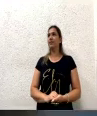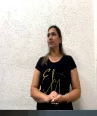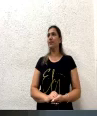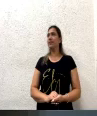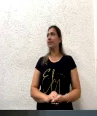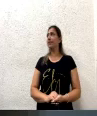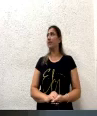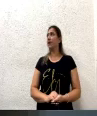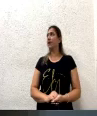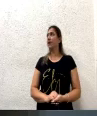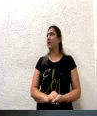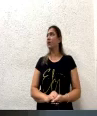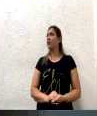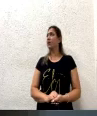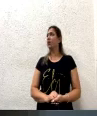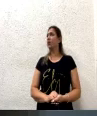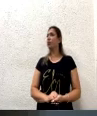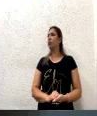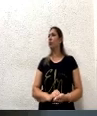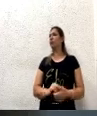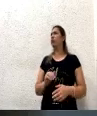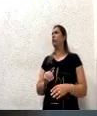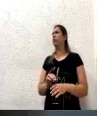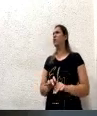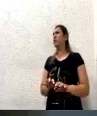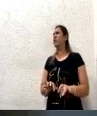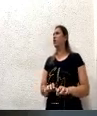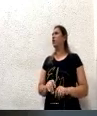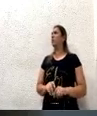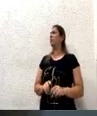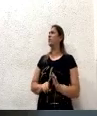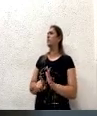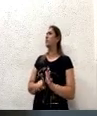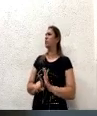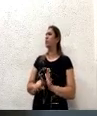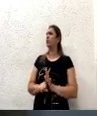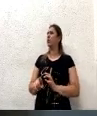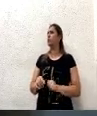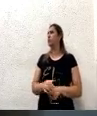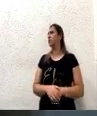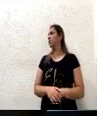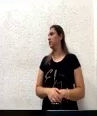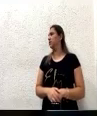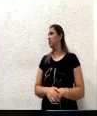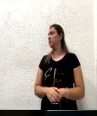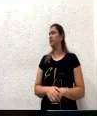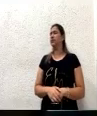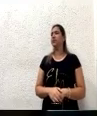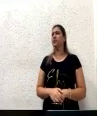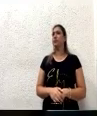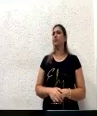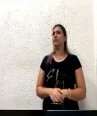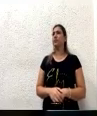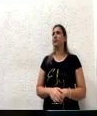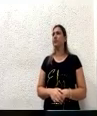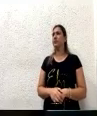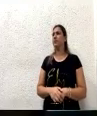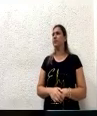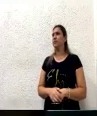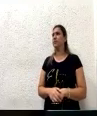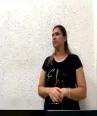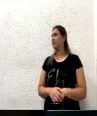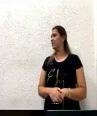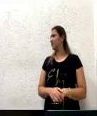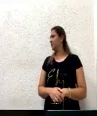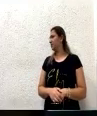Eu peço que os vereadores entendam aí, vocês podem fazer a pergunta e depara com o tempo